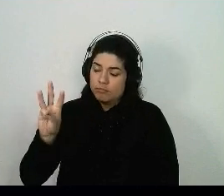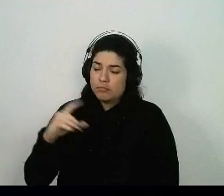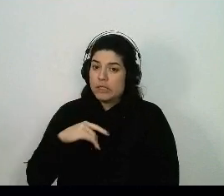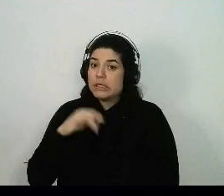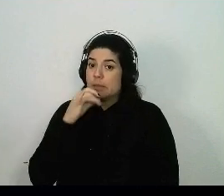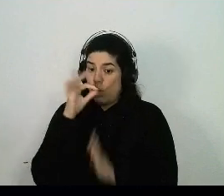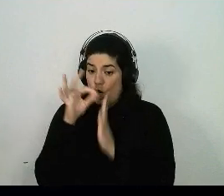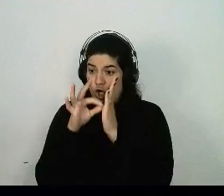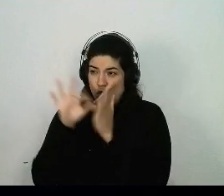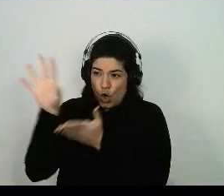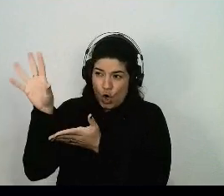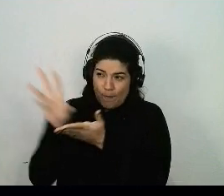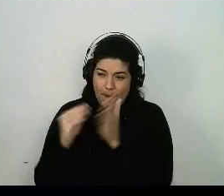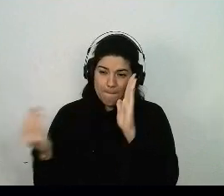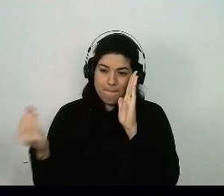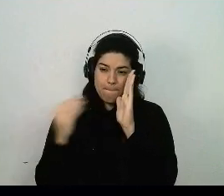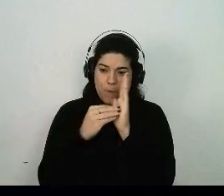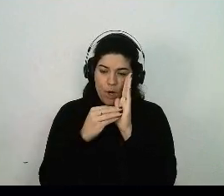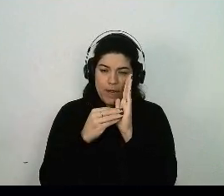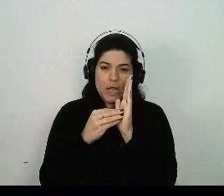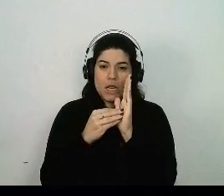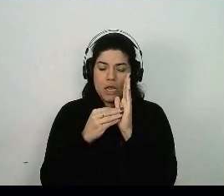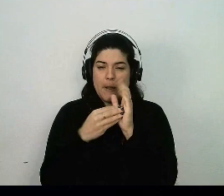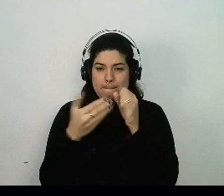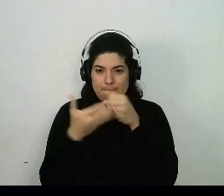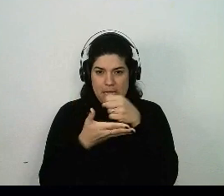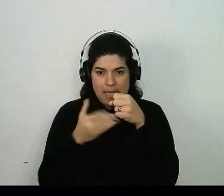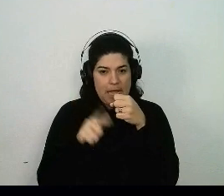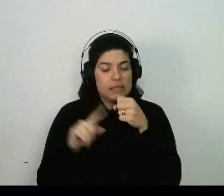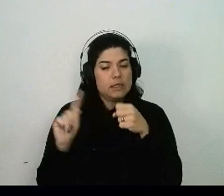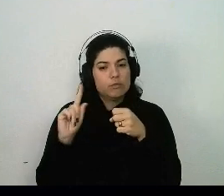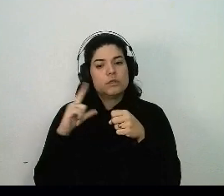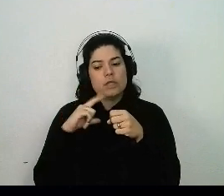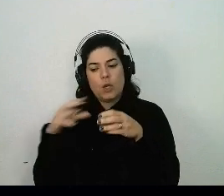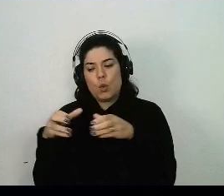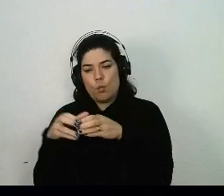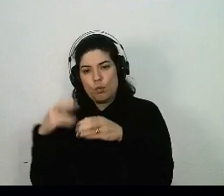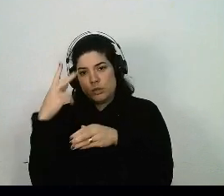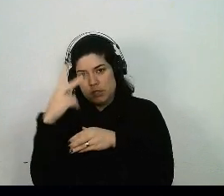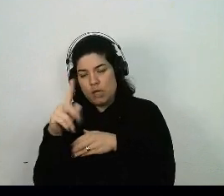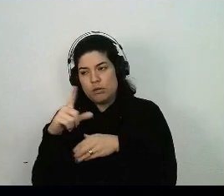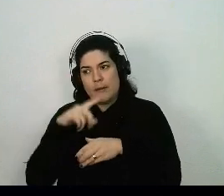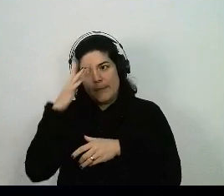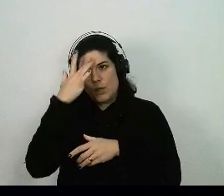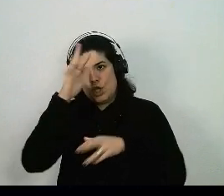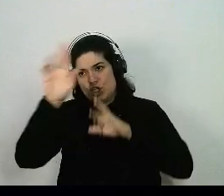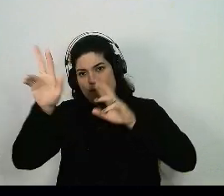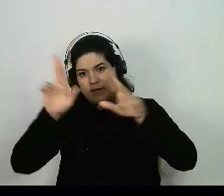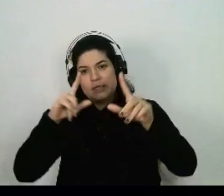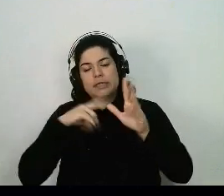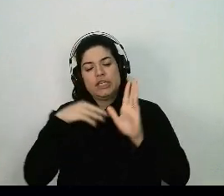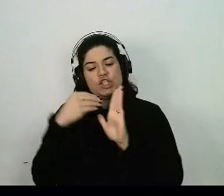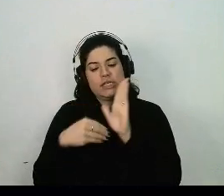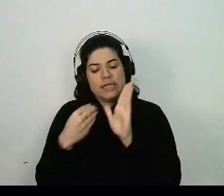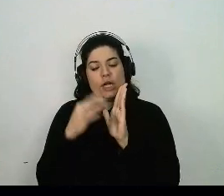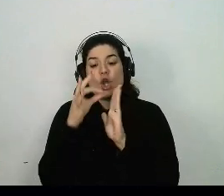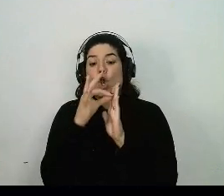base. Isso não funciona. Tu tem a tua equipe, tu tem pessoas diferentes, tu tem design de código diferente.